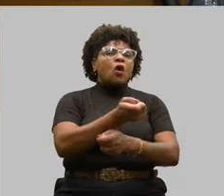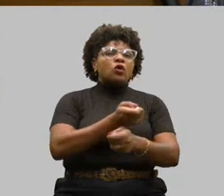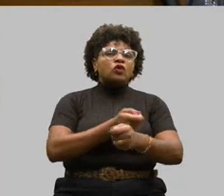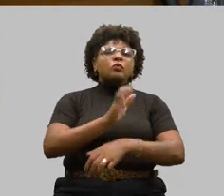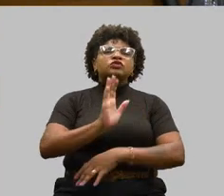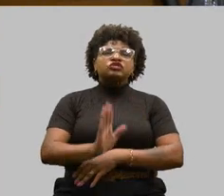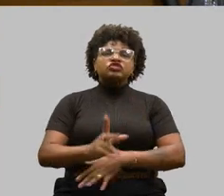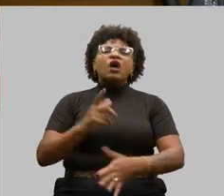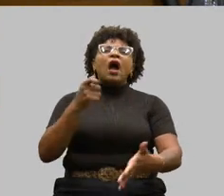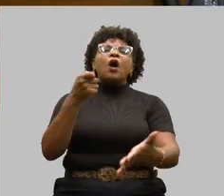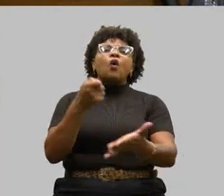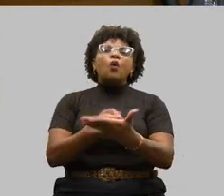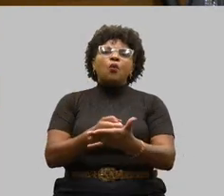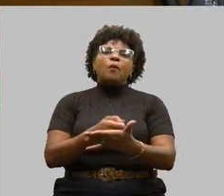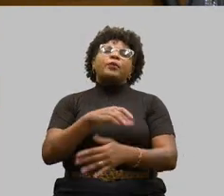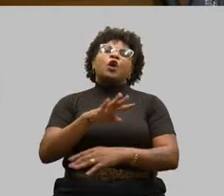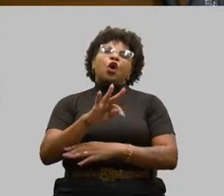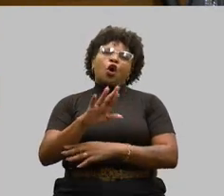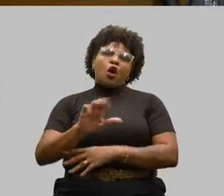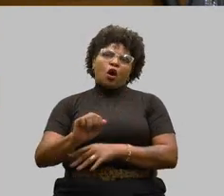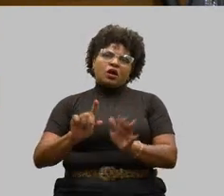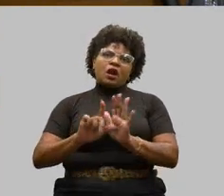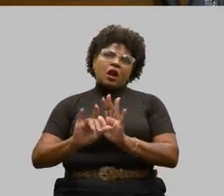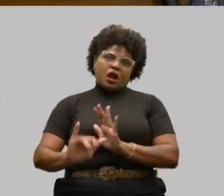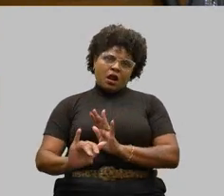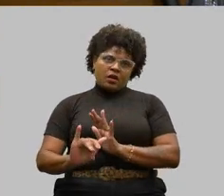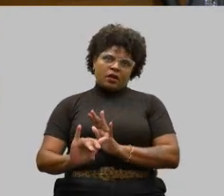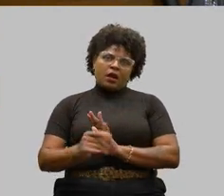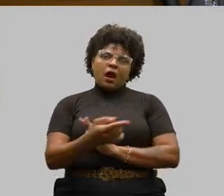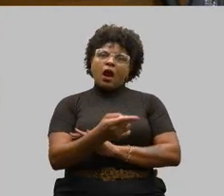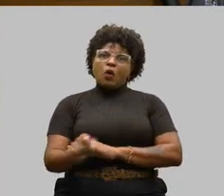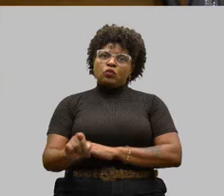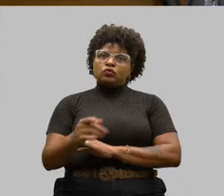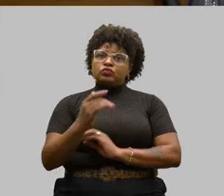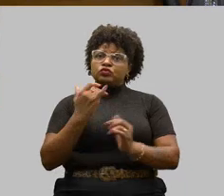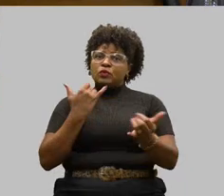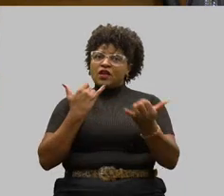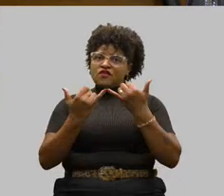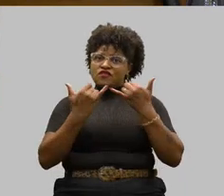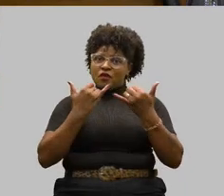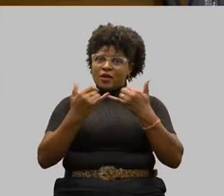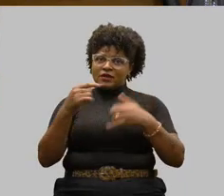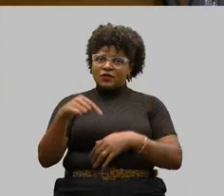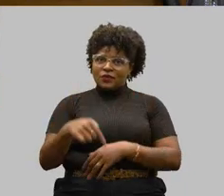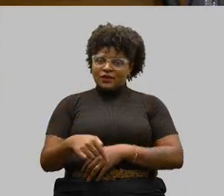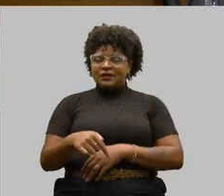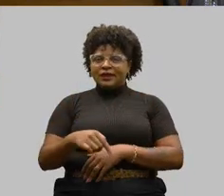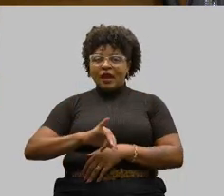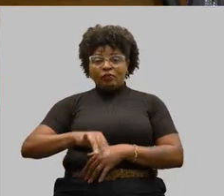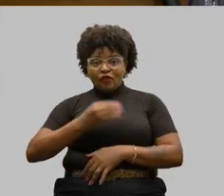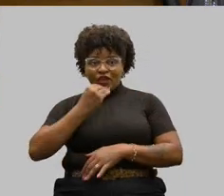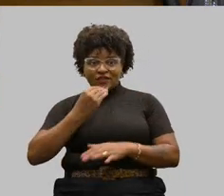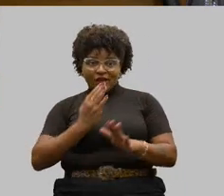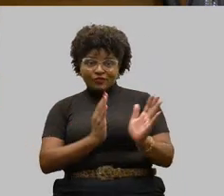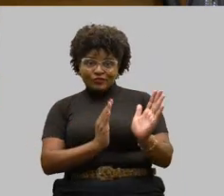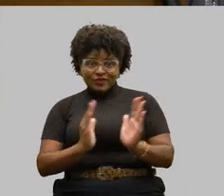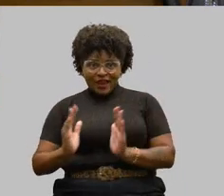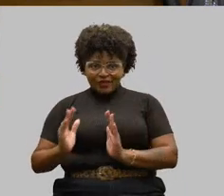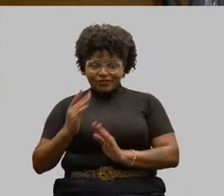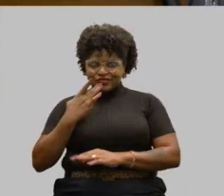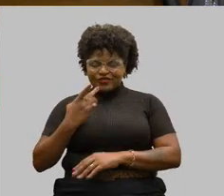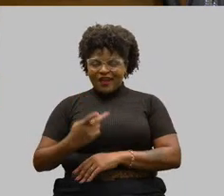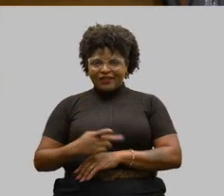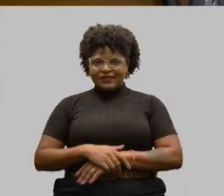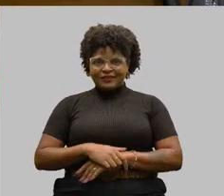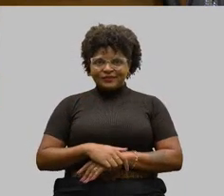cumprem a cota legal e uma última informação para não usar muito do tempo né Se toda